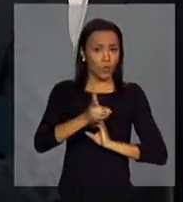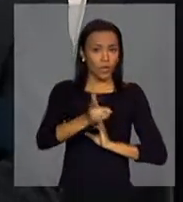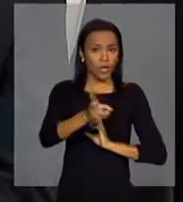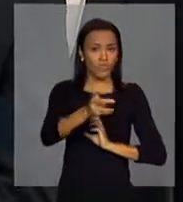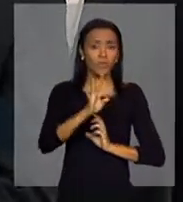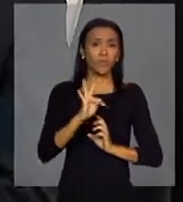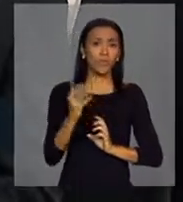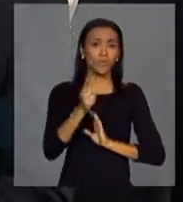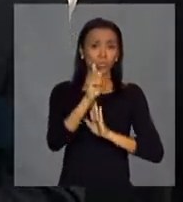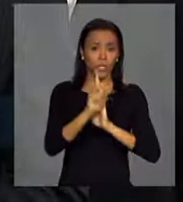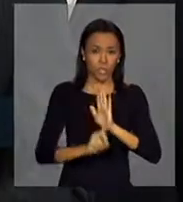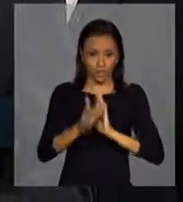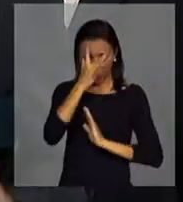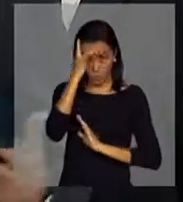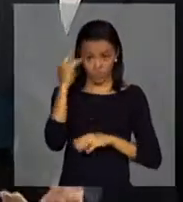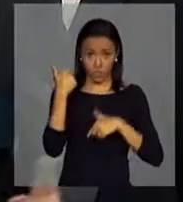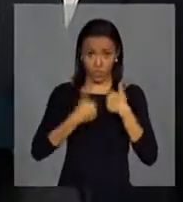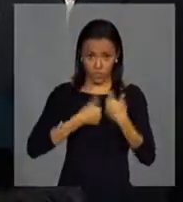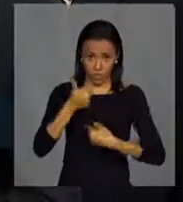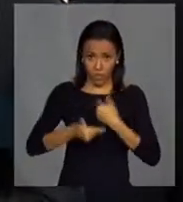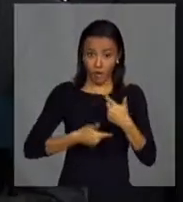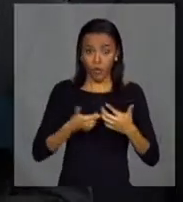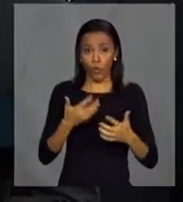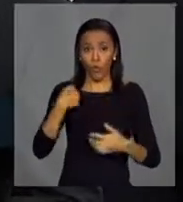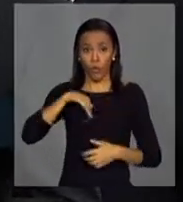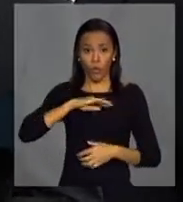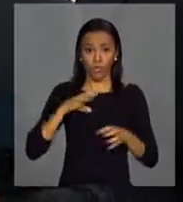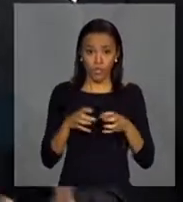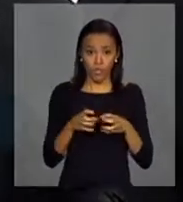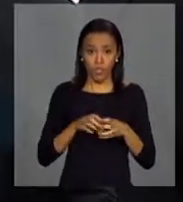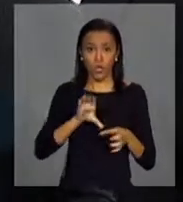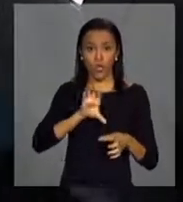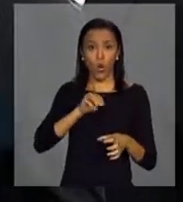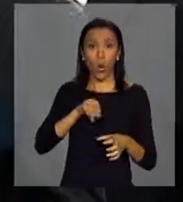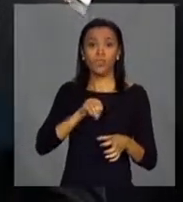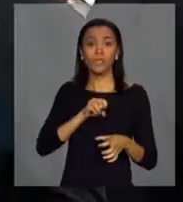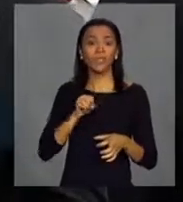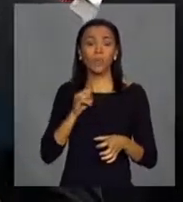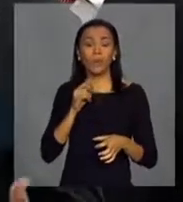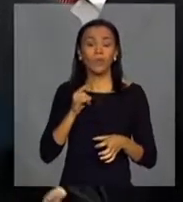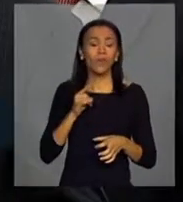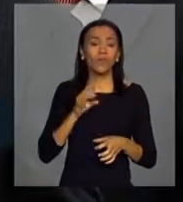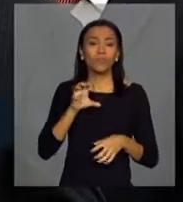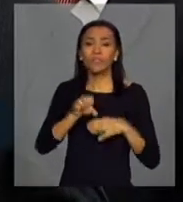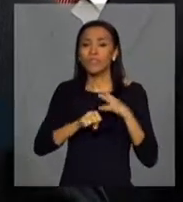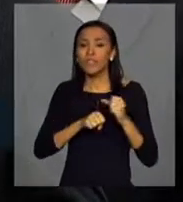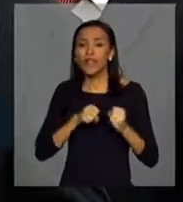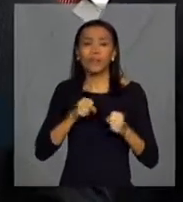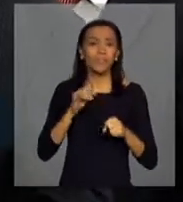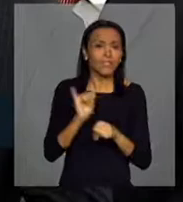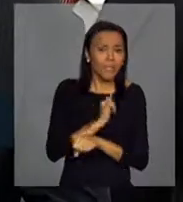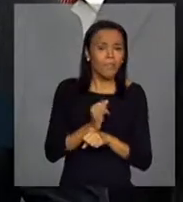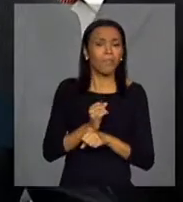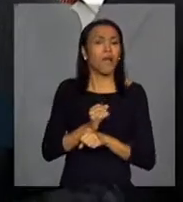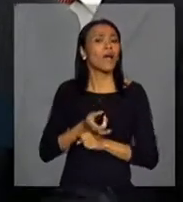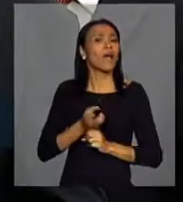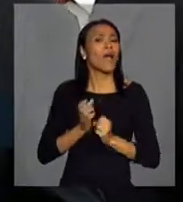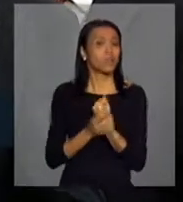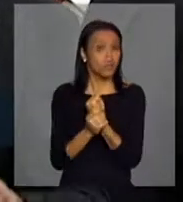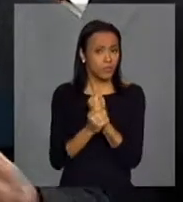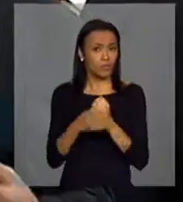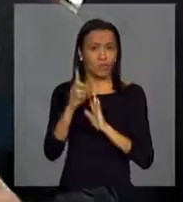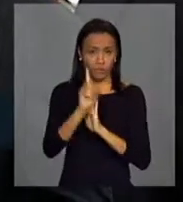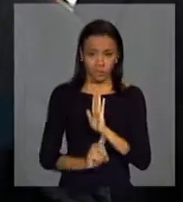os trabalhadores. Então, caberá a nós, na comissão, buscar uma forma de garantir esses direitos. Nós não